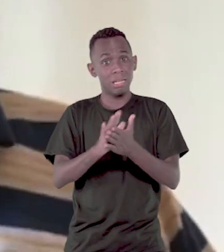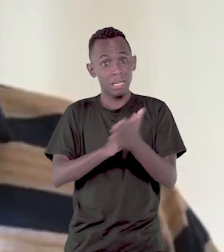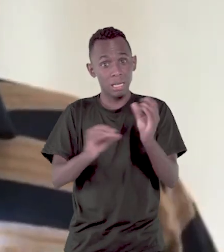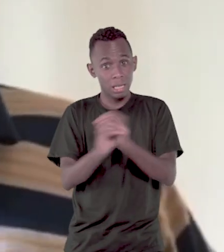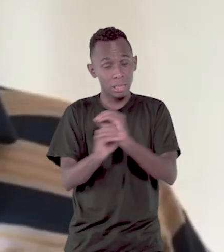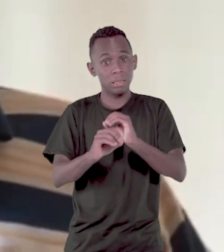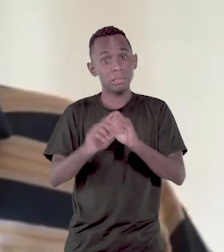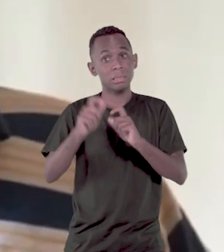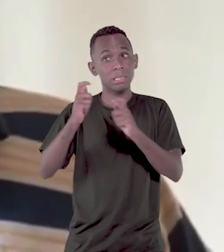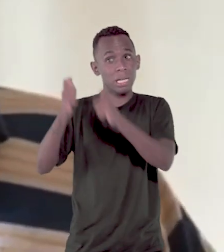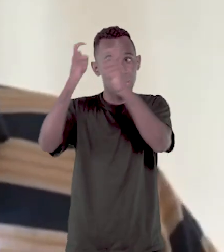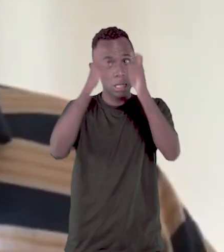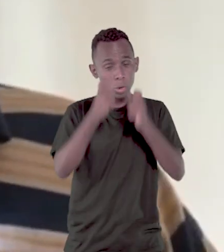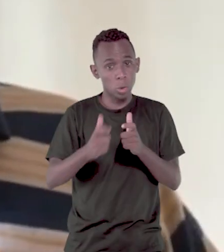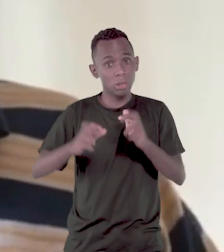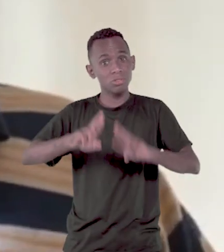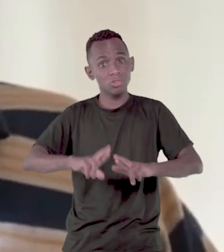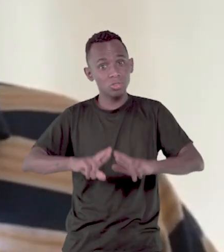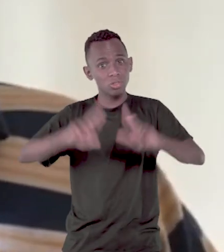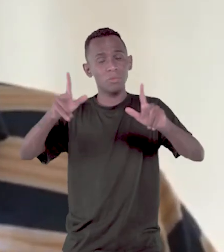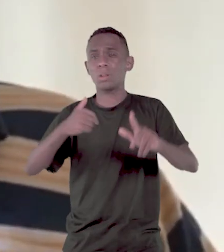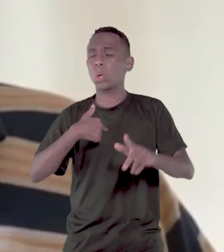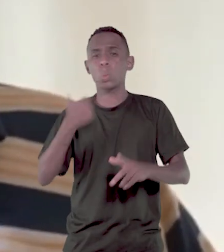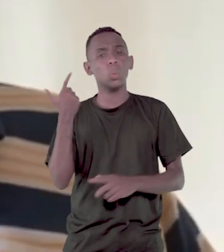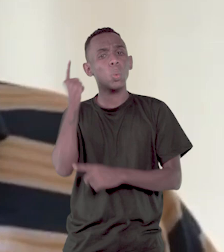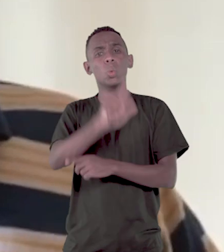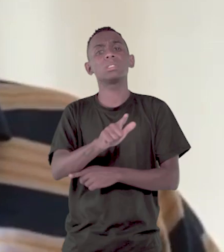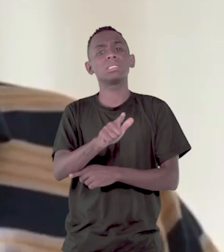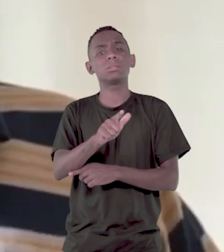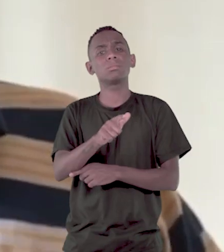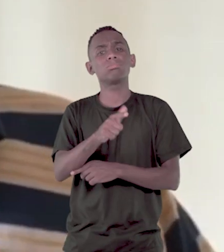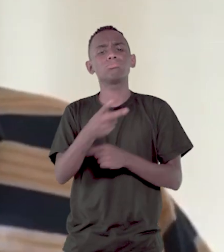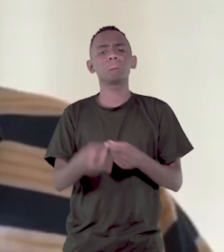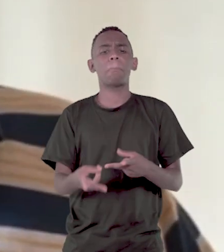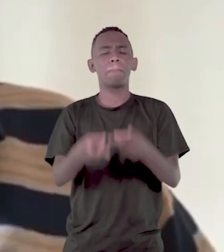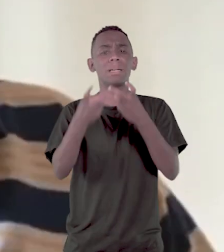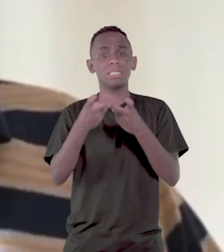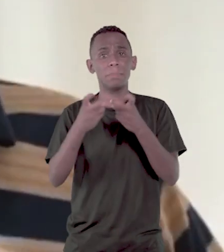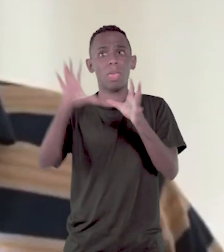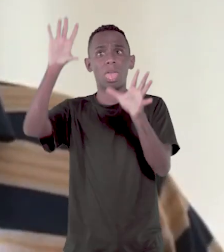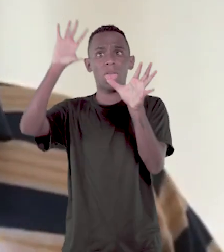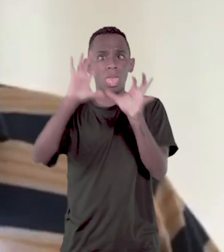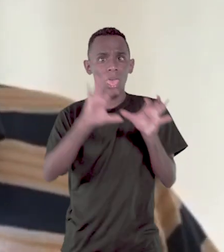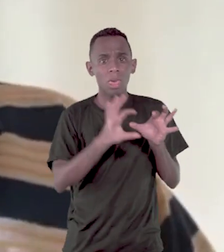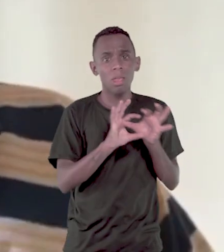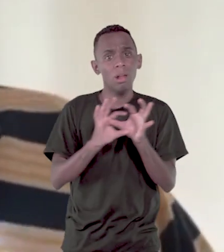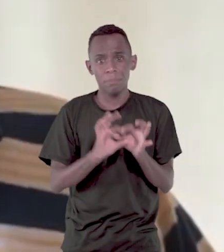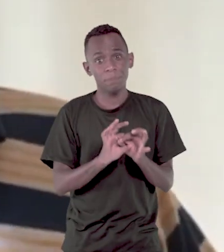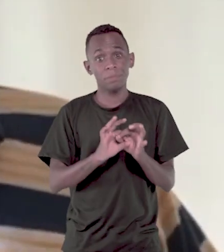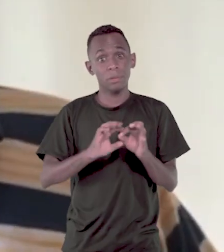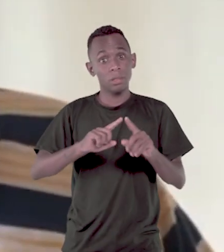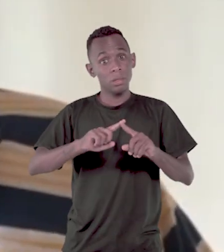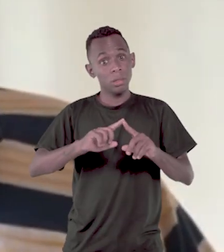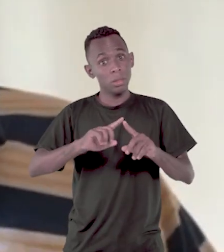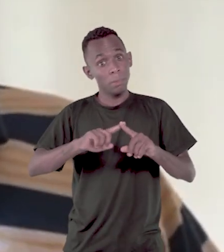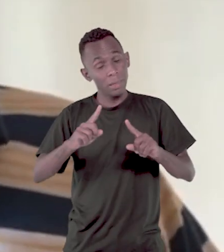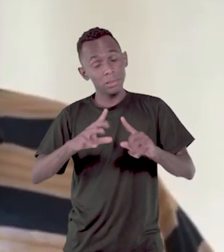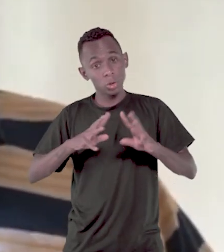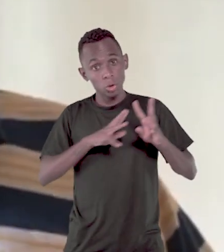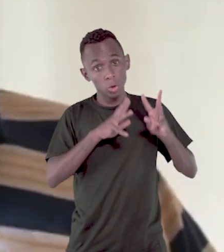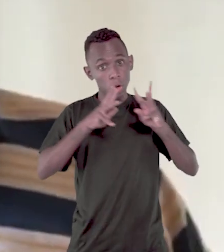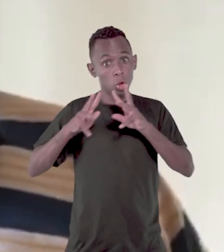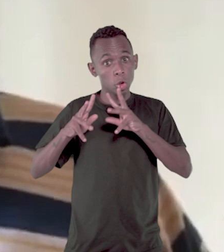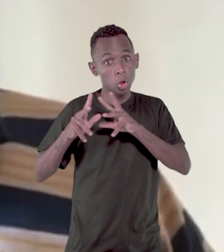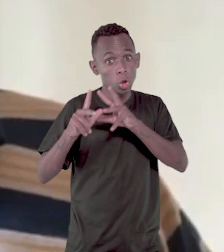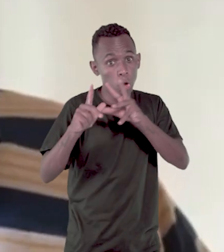menos, não consigo identificar um aspecto que una, né, a não ser o fato de que todos